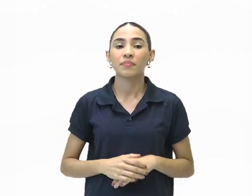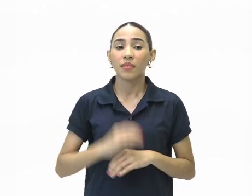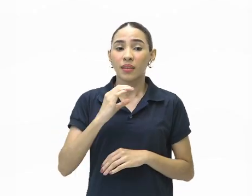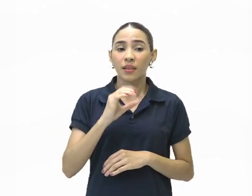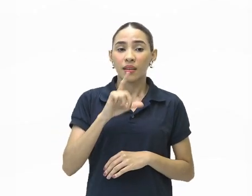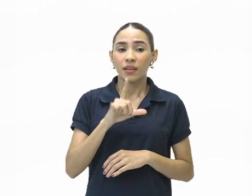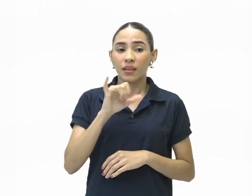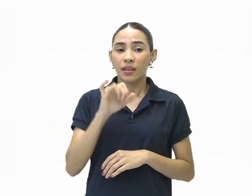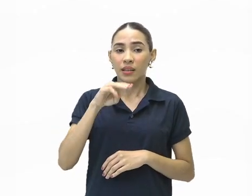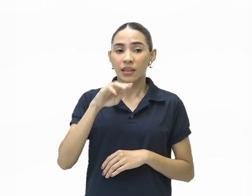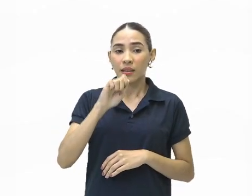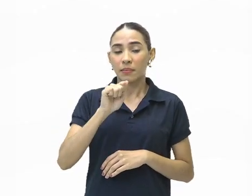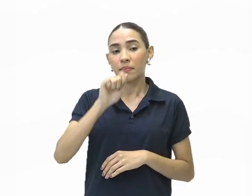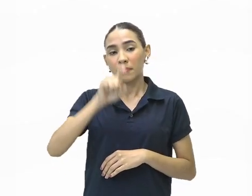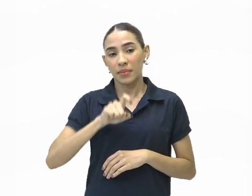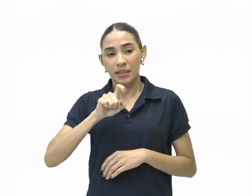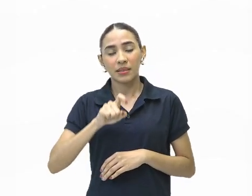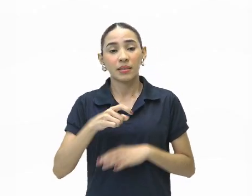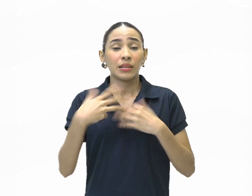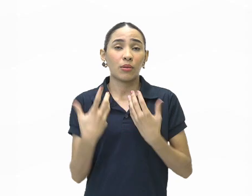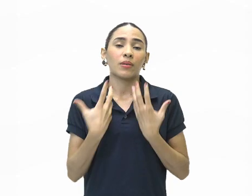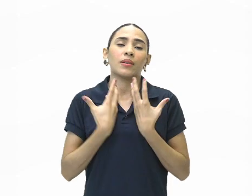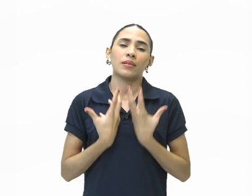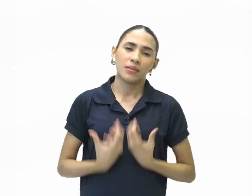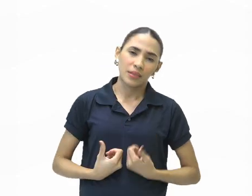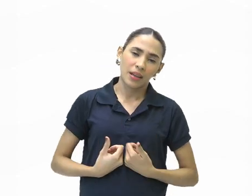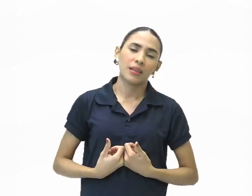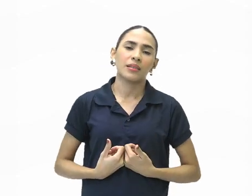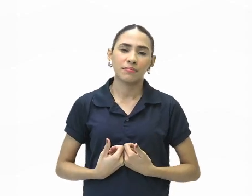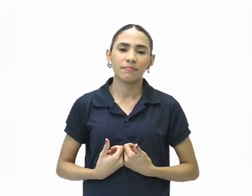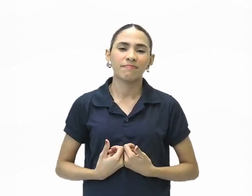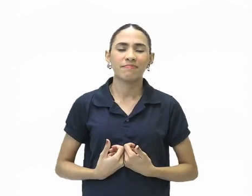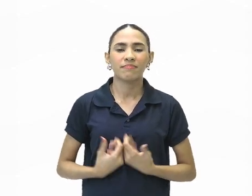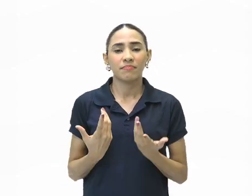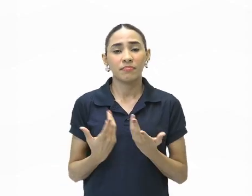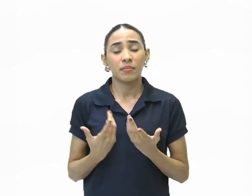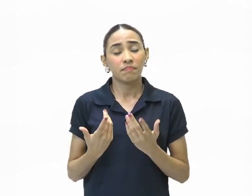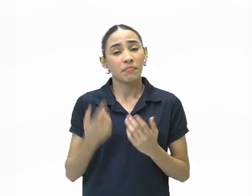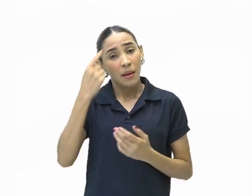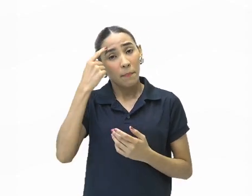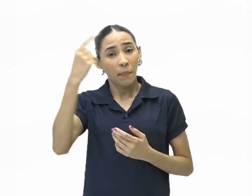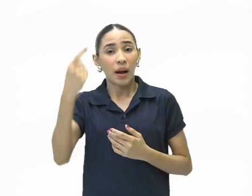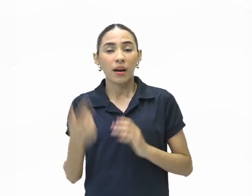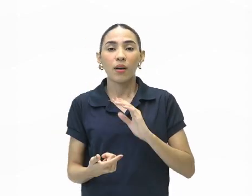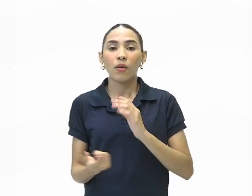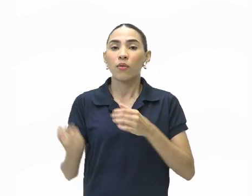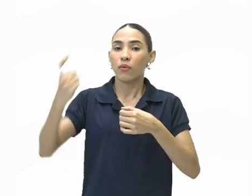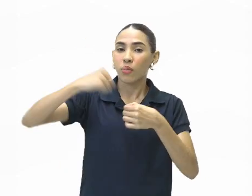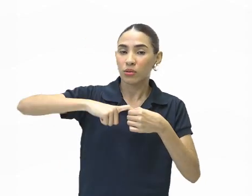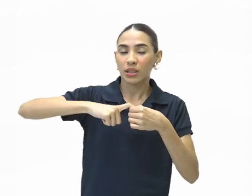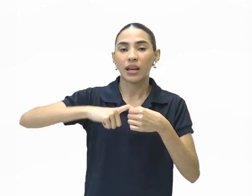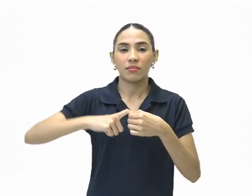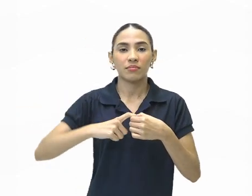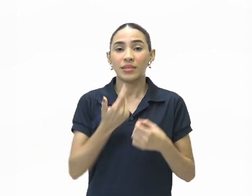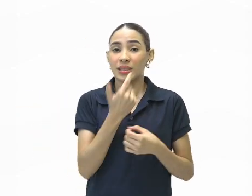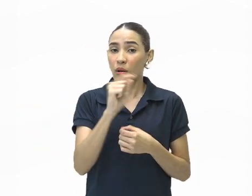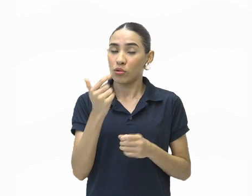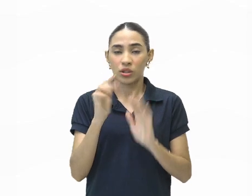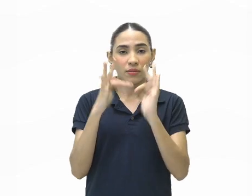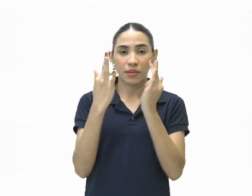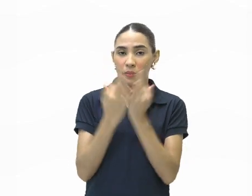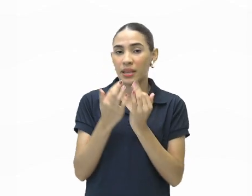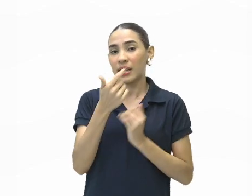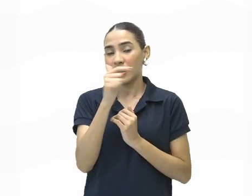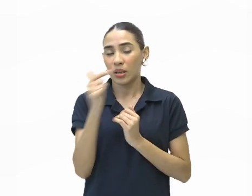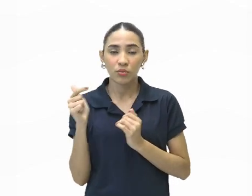ela, cansada do modo, né, que vivia, decide voltar à sua vida anterior, a vida que não tinha trabalho